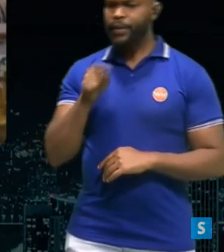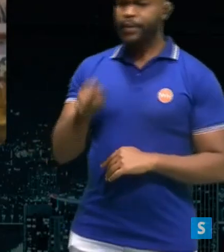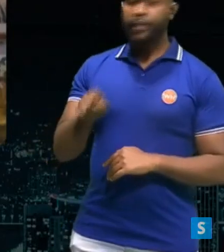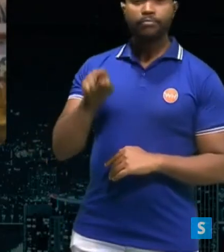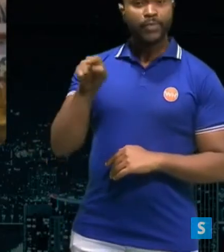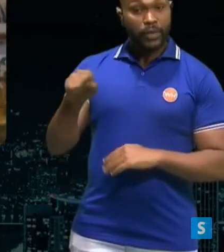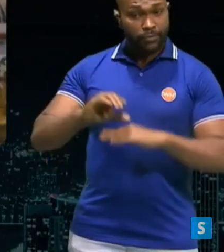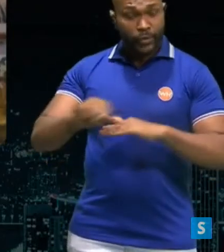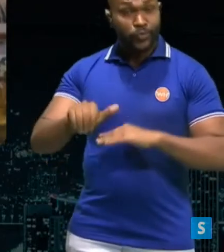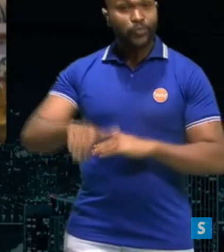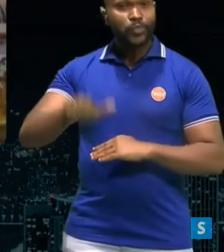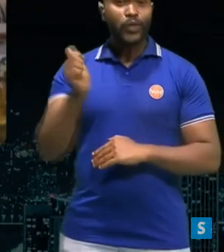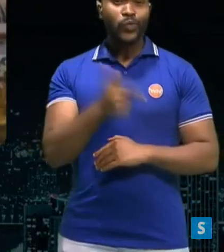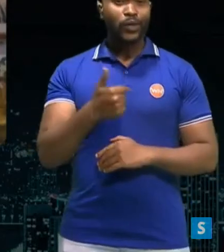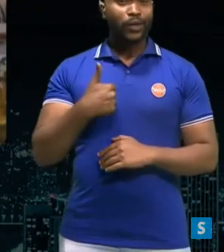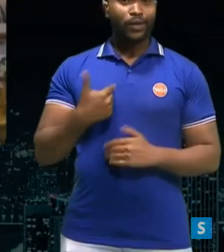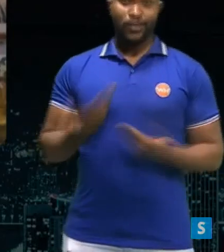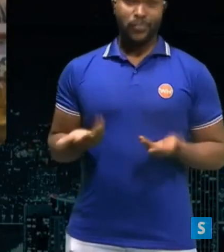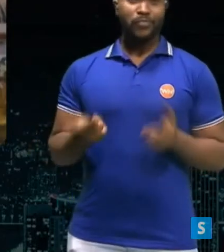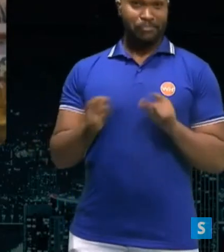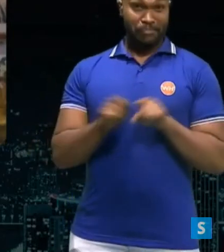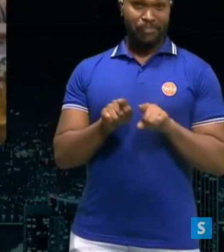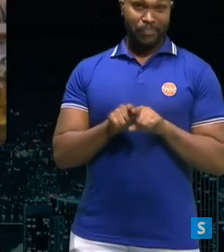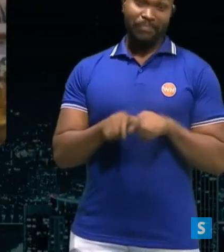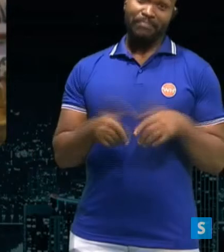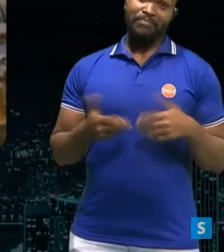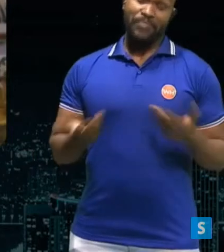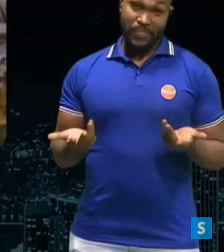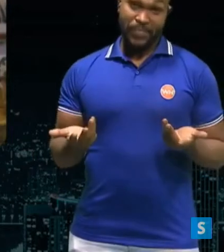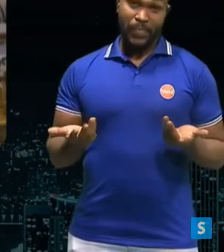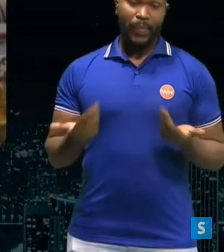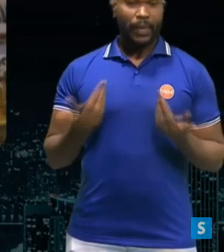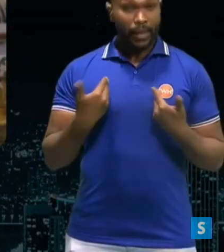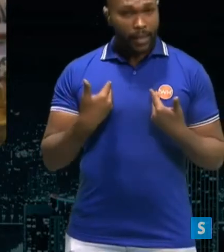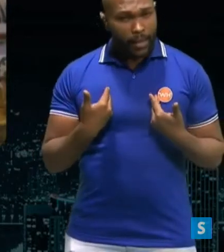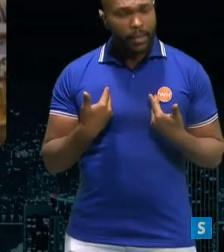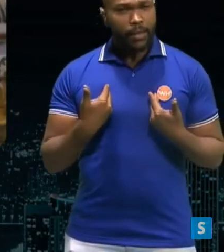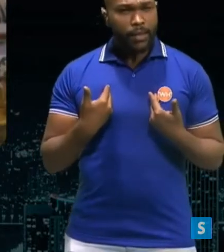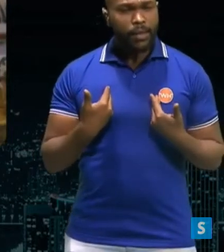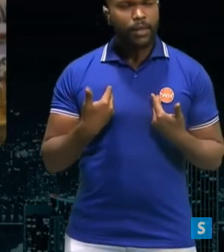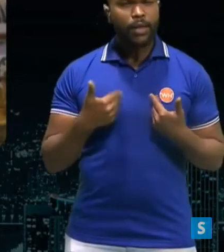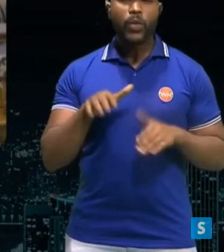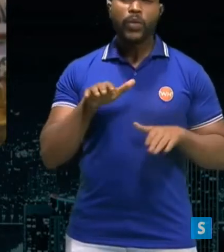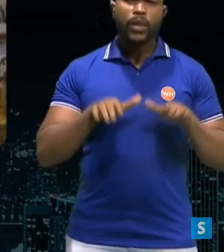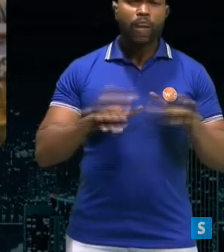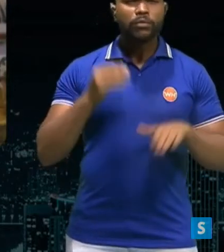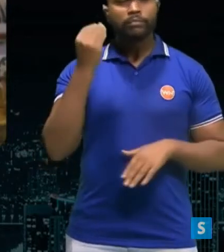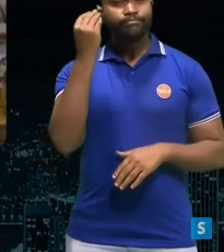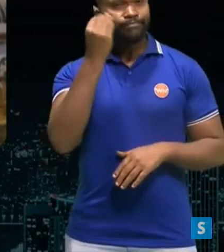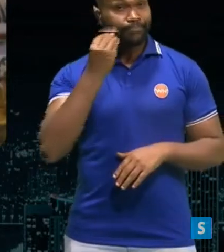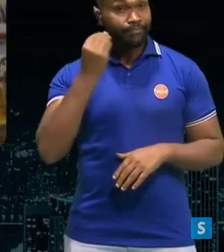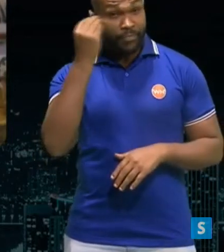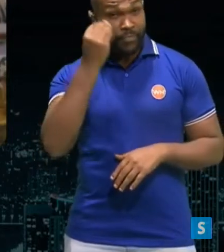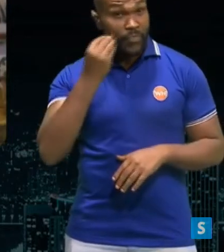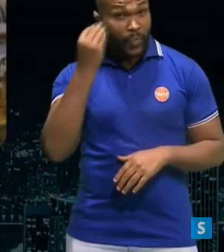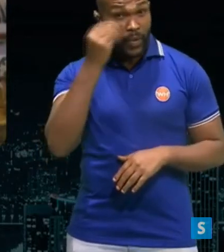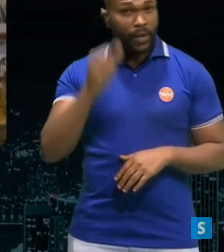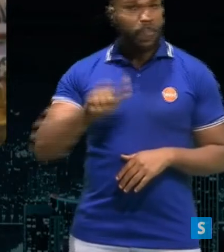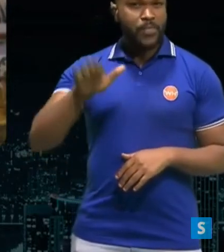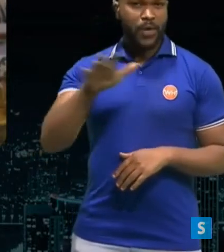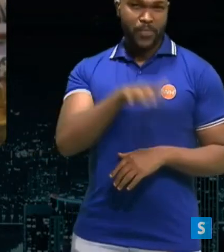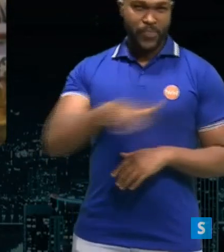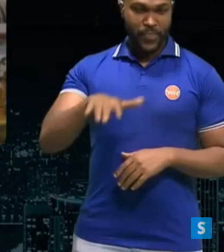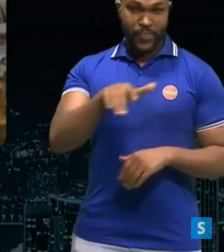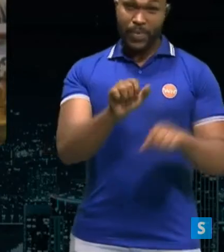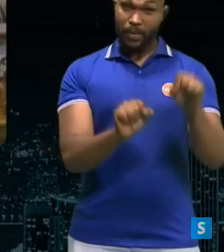diria que ele é mais investidor até do que eu até mas eu tenho mais talvez experiência no